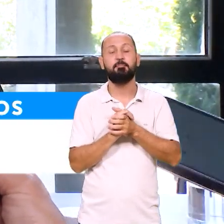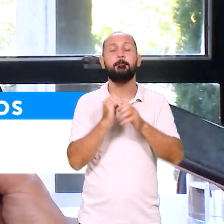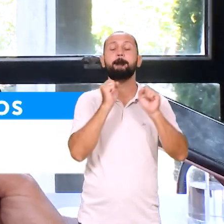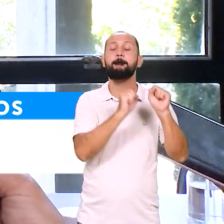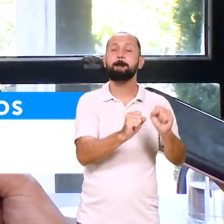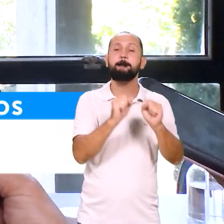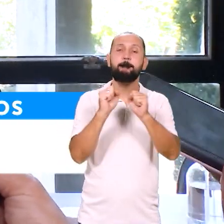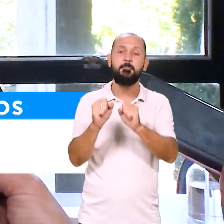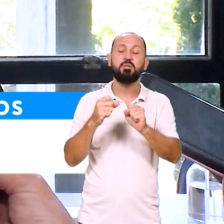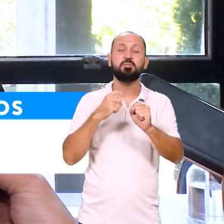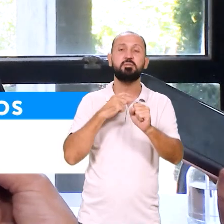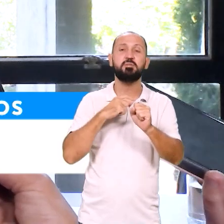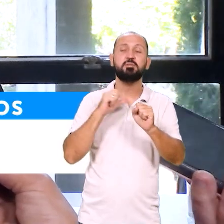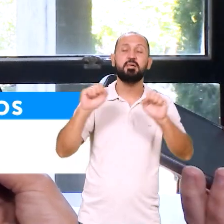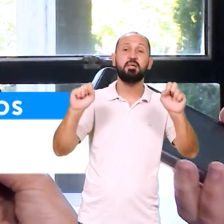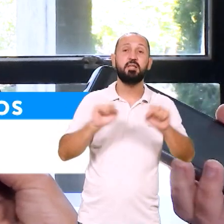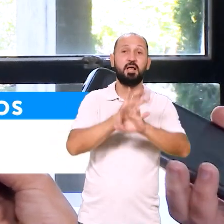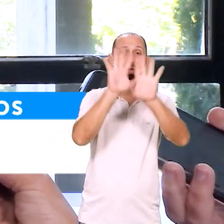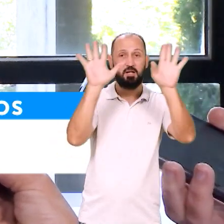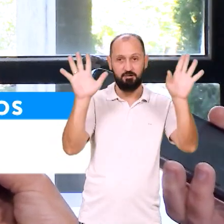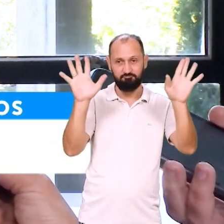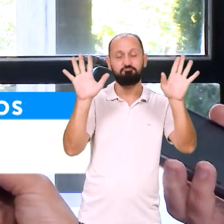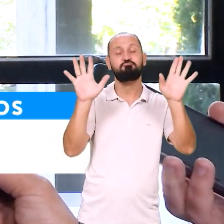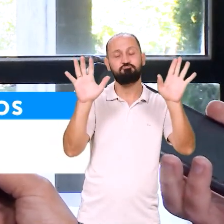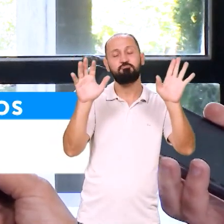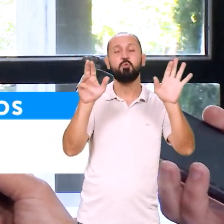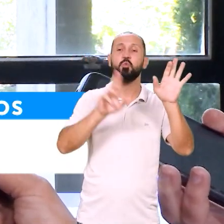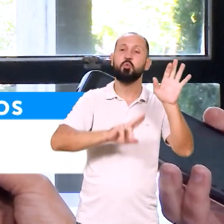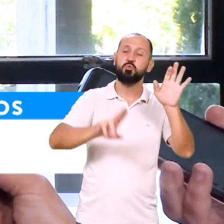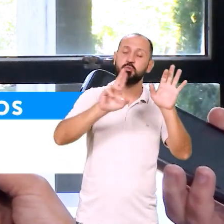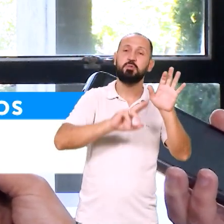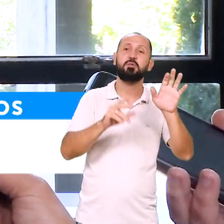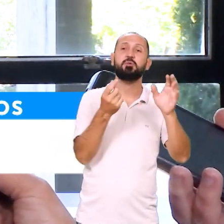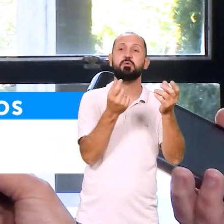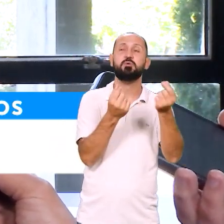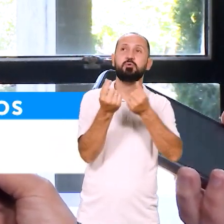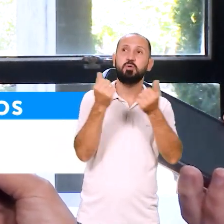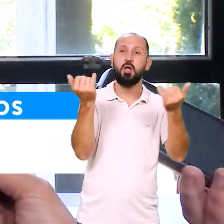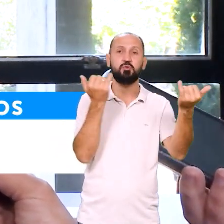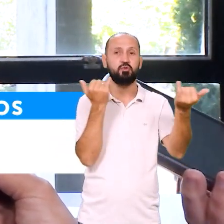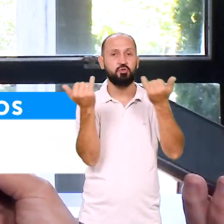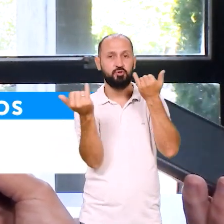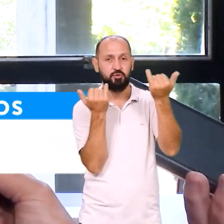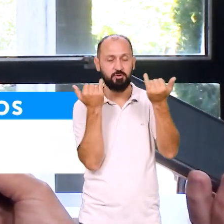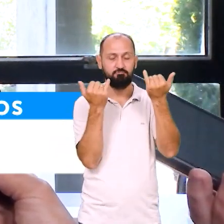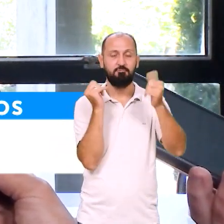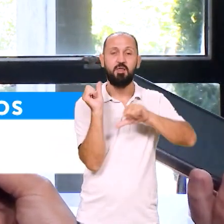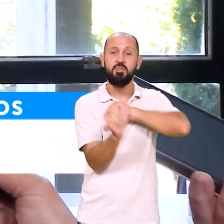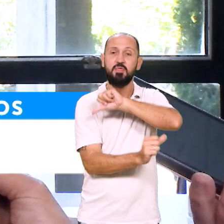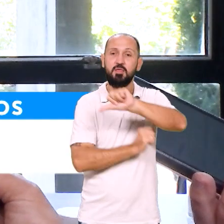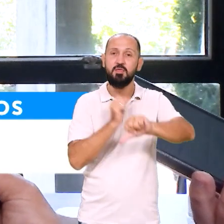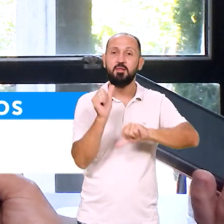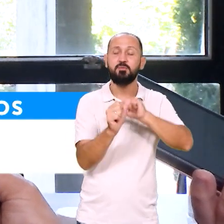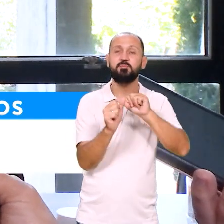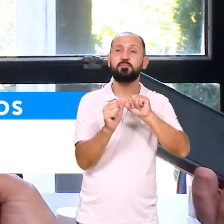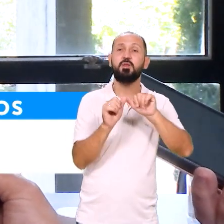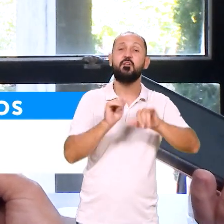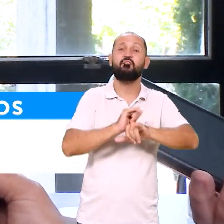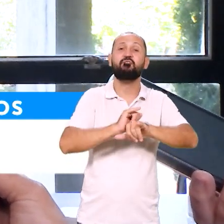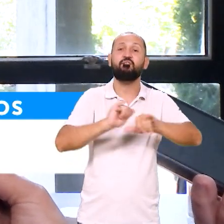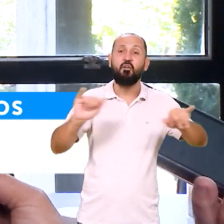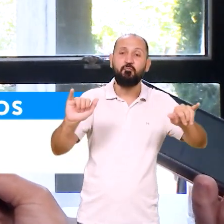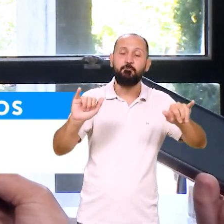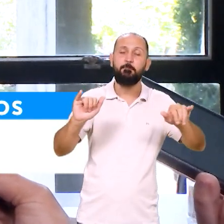definidos, eles possam ter a transparência e a gestão dos seus dados transformados